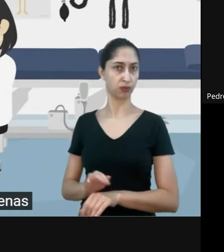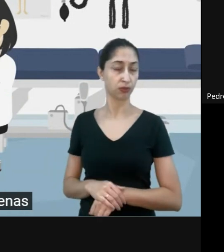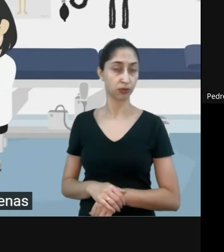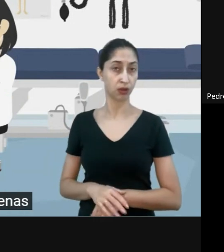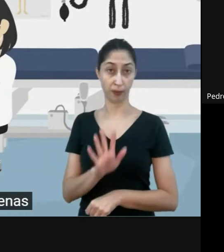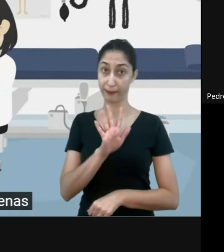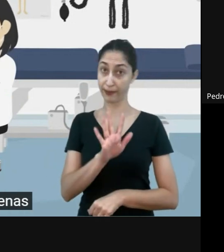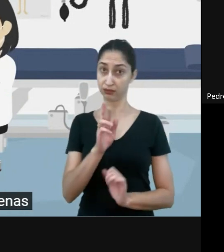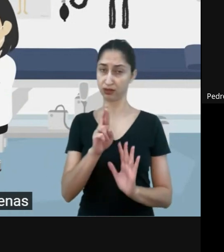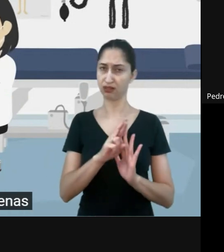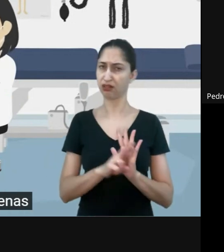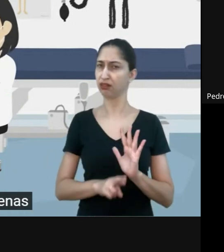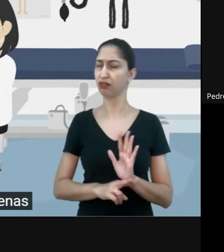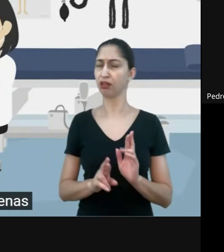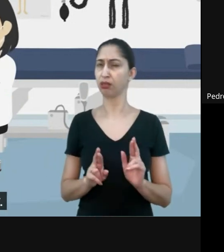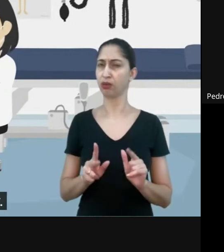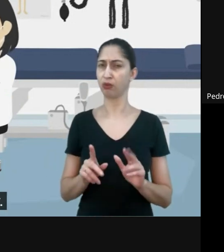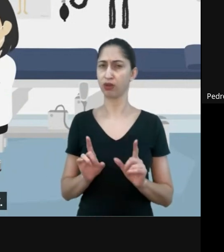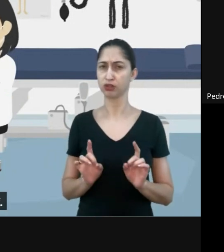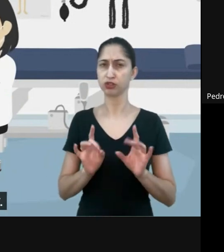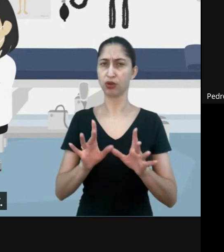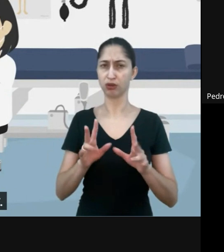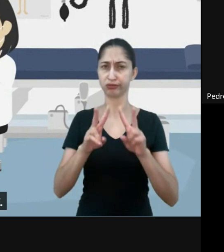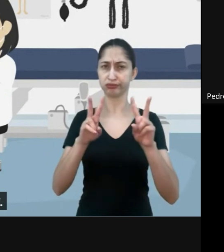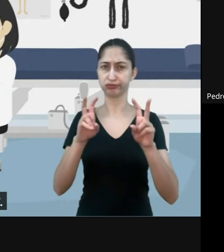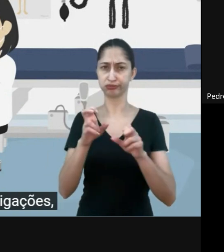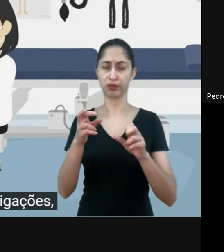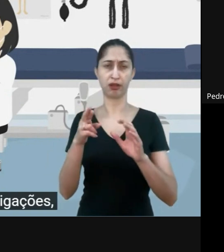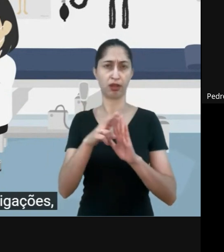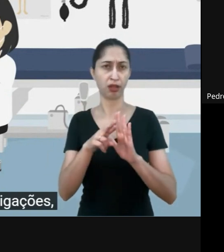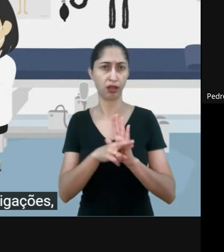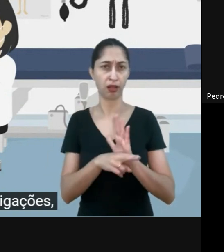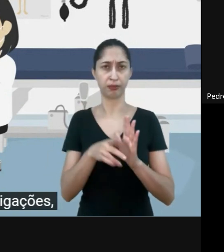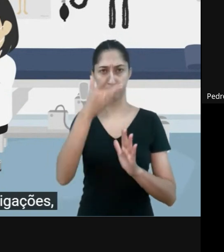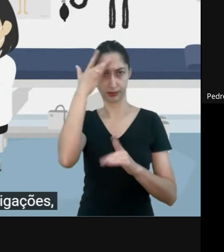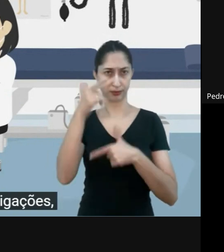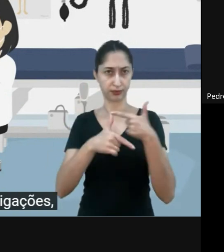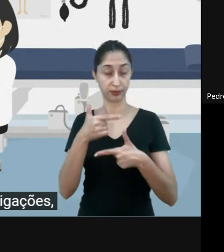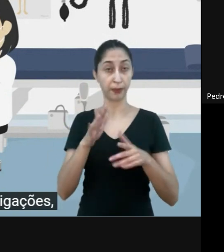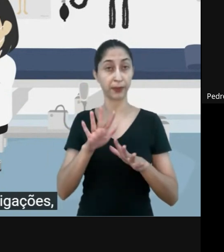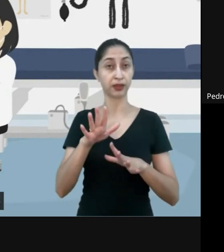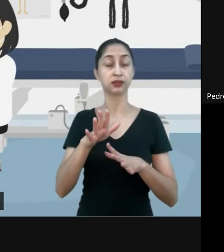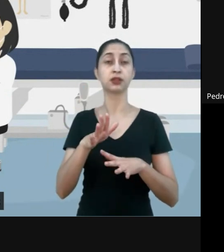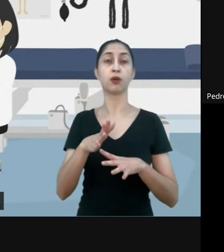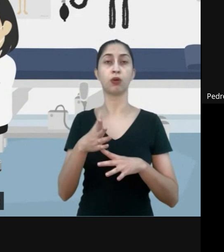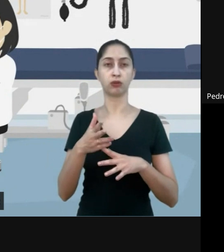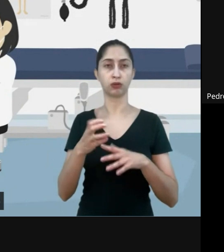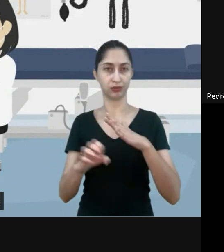Mas a norma não diz respeito apenas às obrigações do trabalhador. O empregador também tem suas obrigações